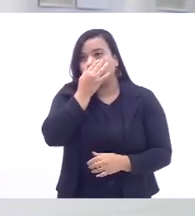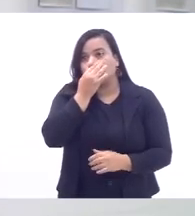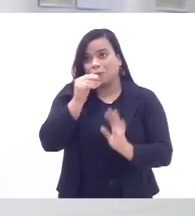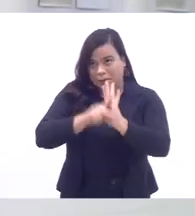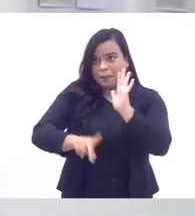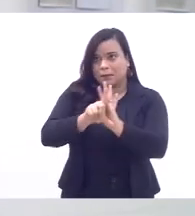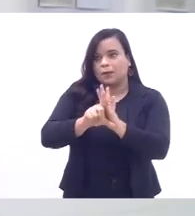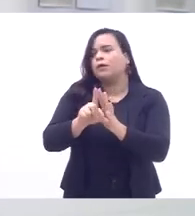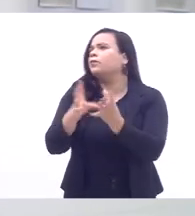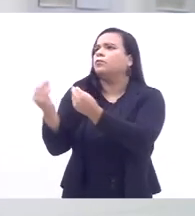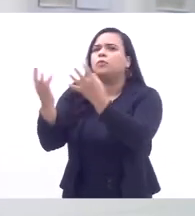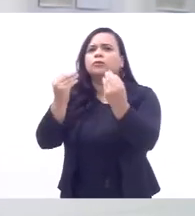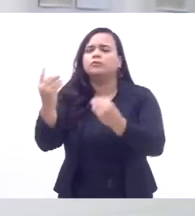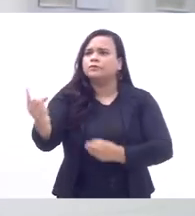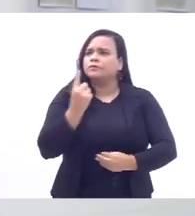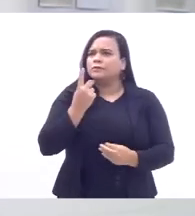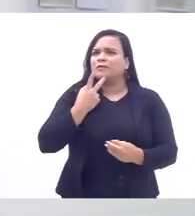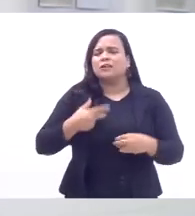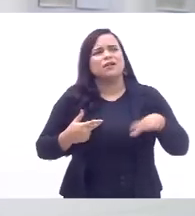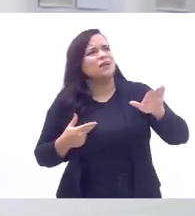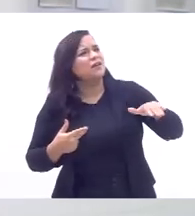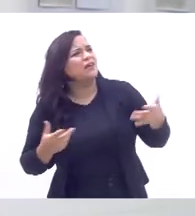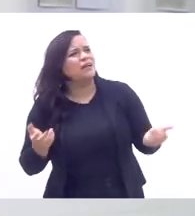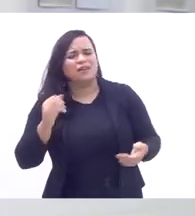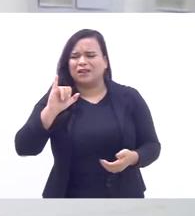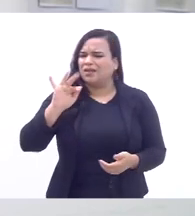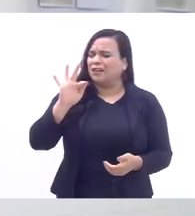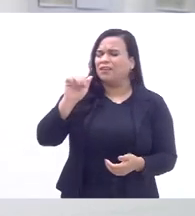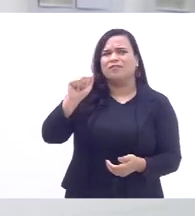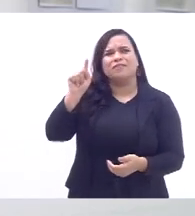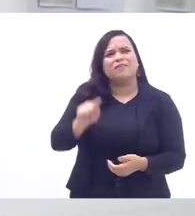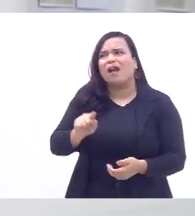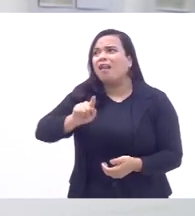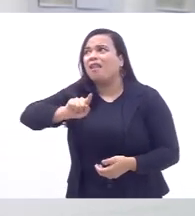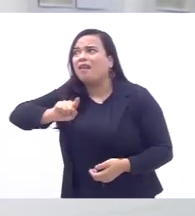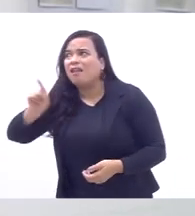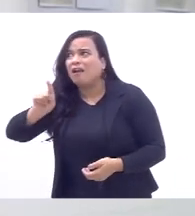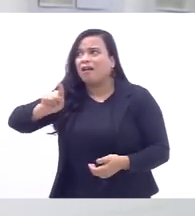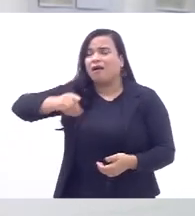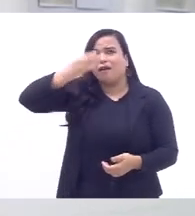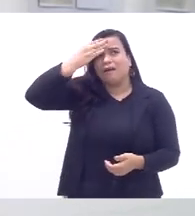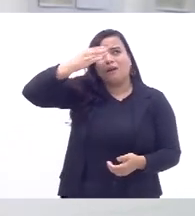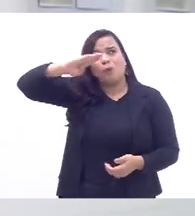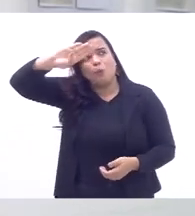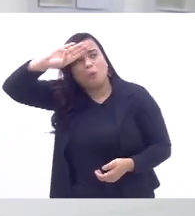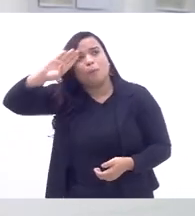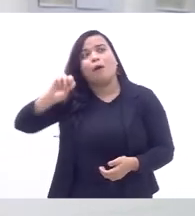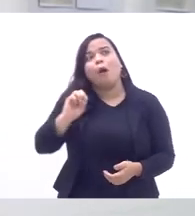muitos vieram para mim e falaram, mas é o Ifá de Cuba ou é o Ifá de África?